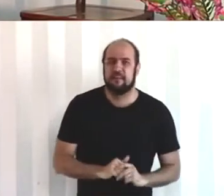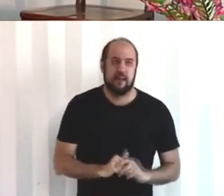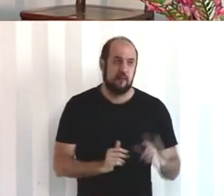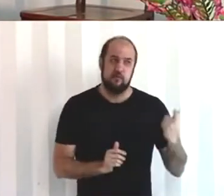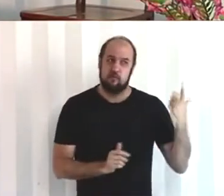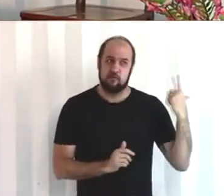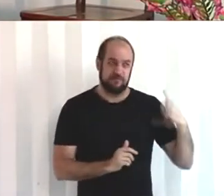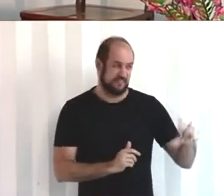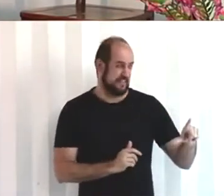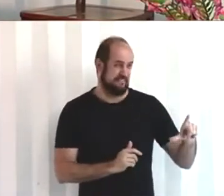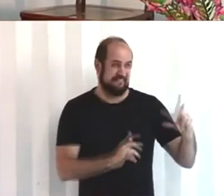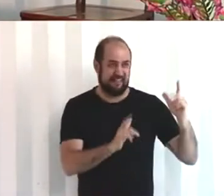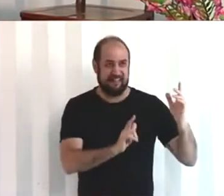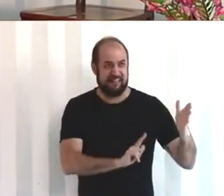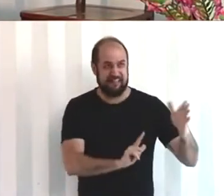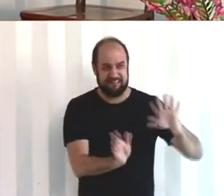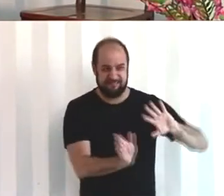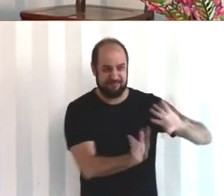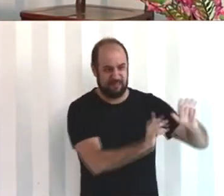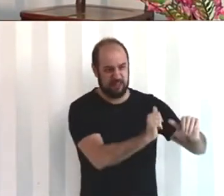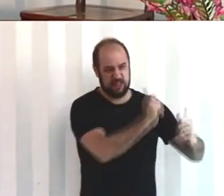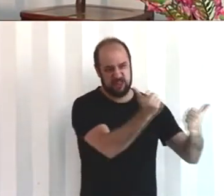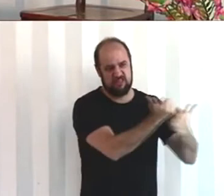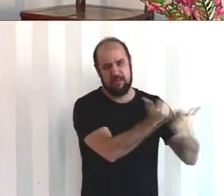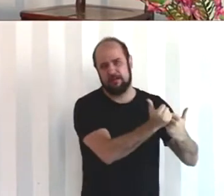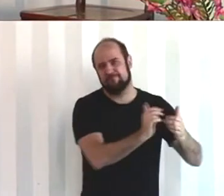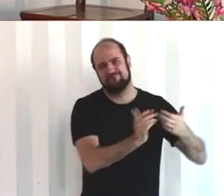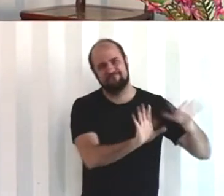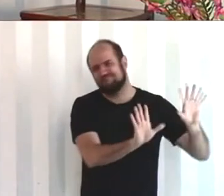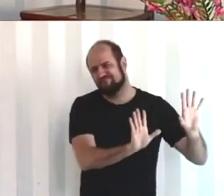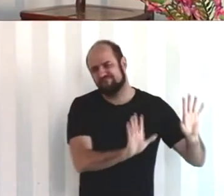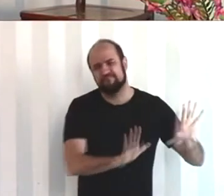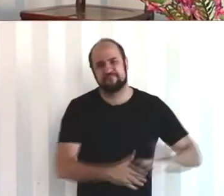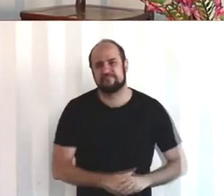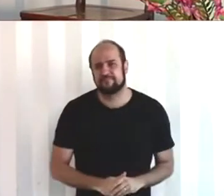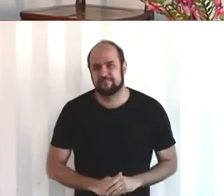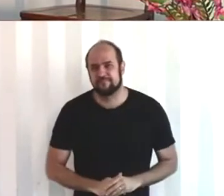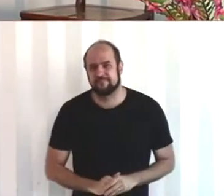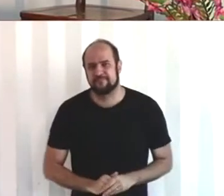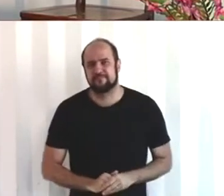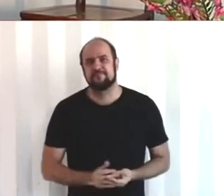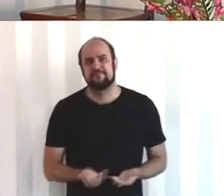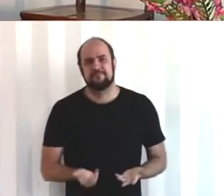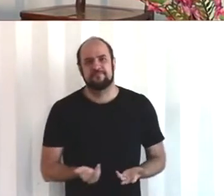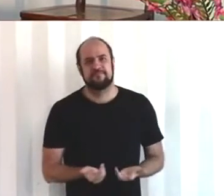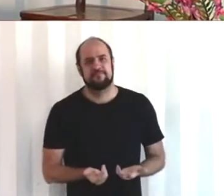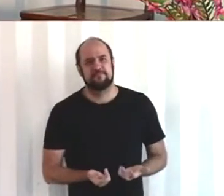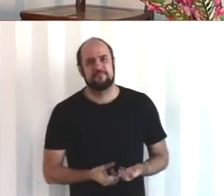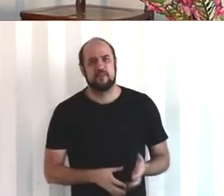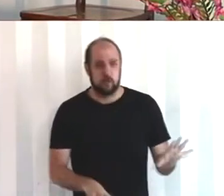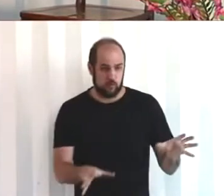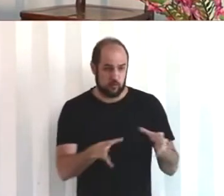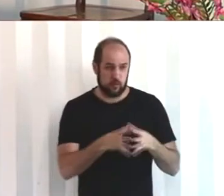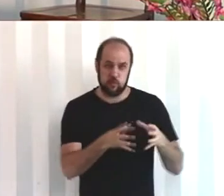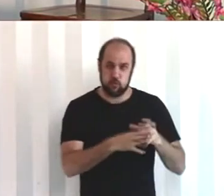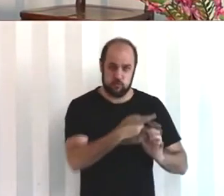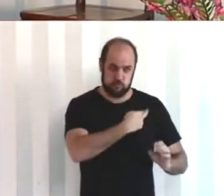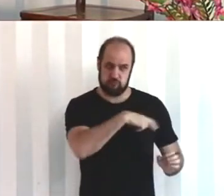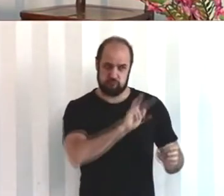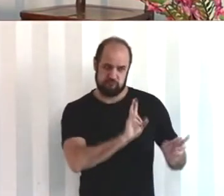só restaram a eles o muro das lamentações, um pedaço. E eles ficam ali, fazendo suas penitências, suas